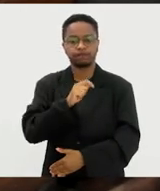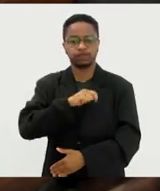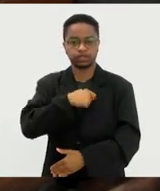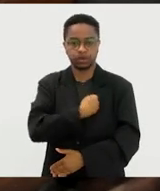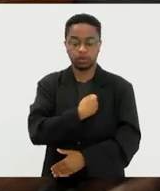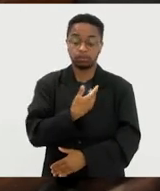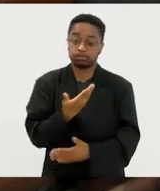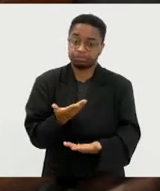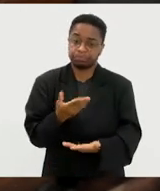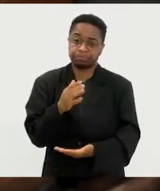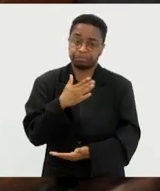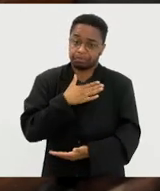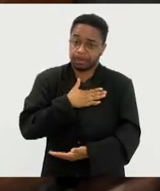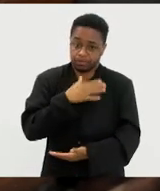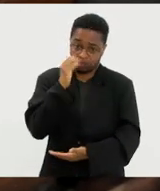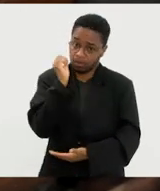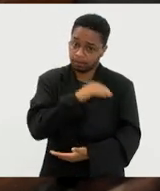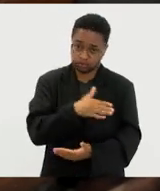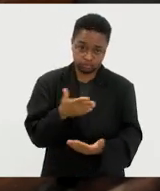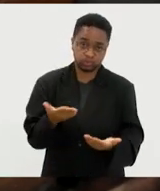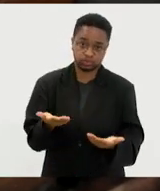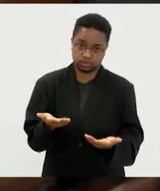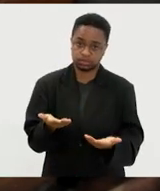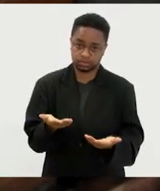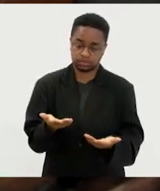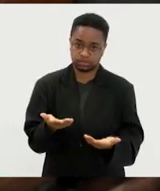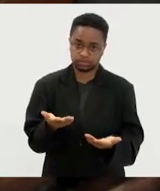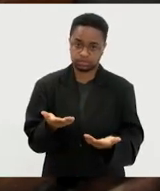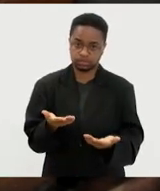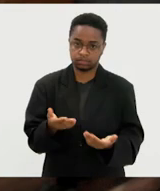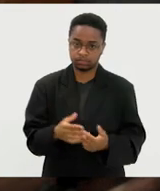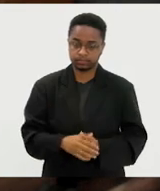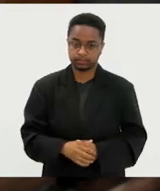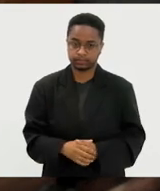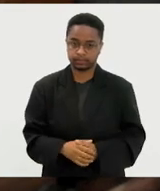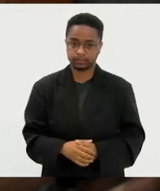um absurdo imenso, que